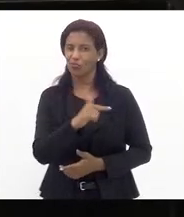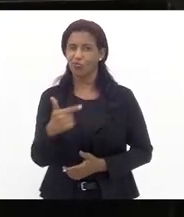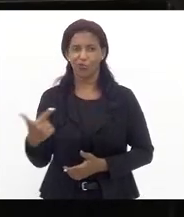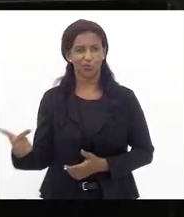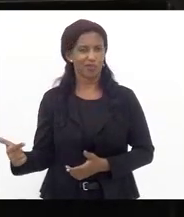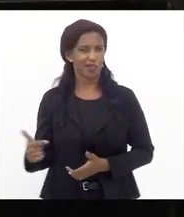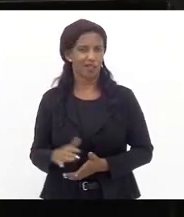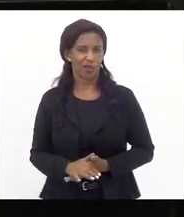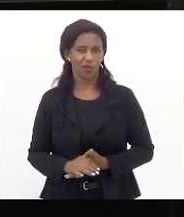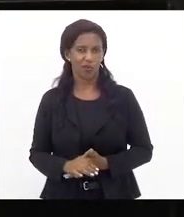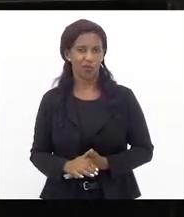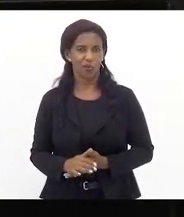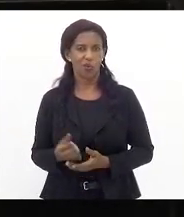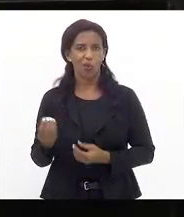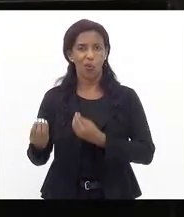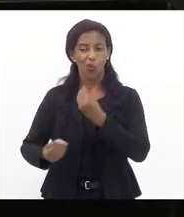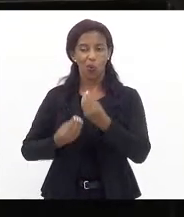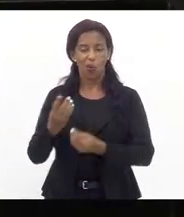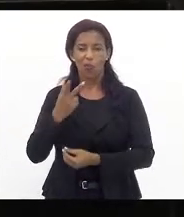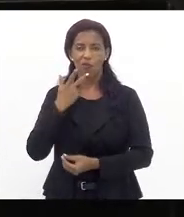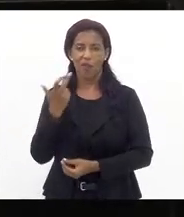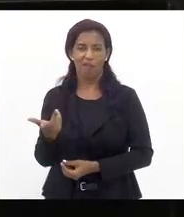judicialmente, condições de negá-la.